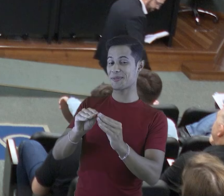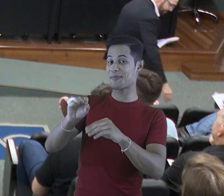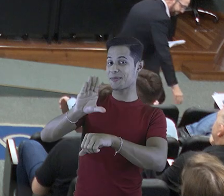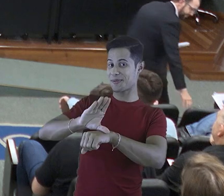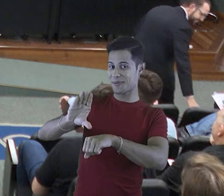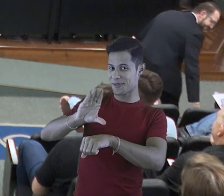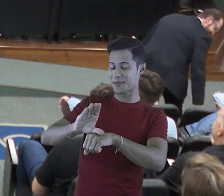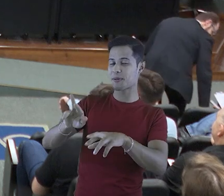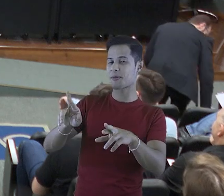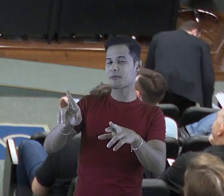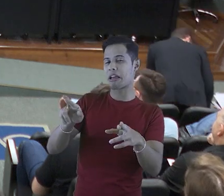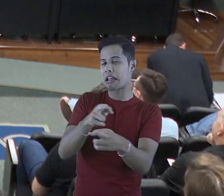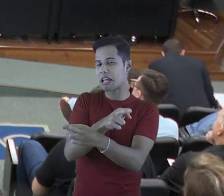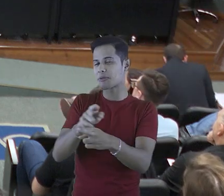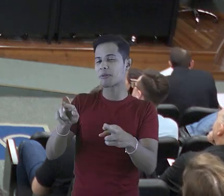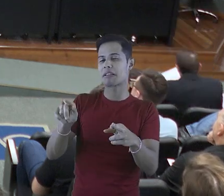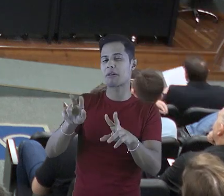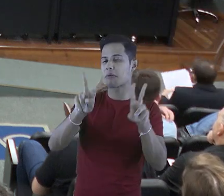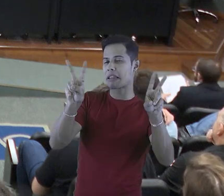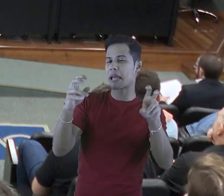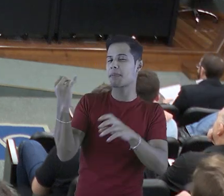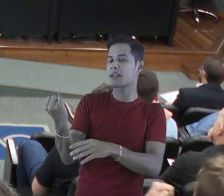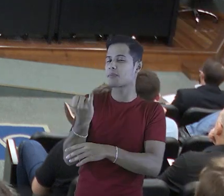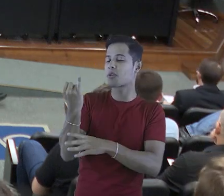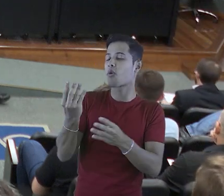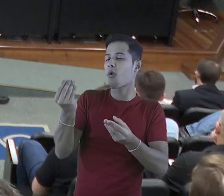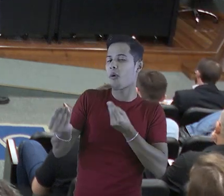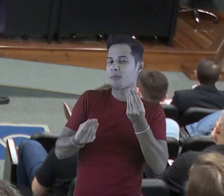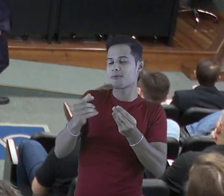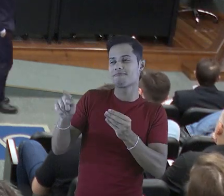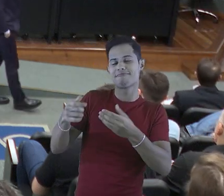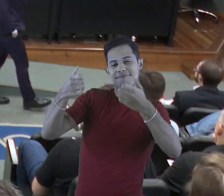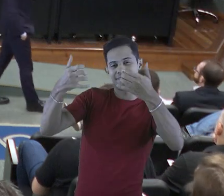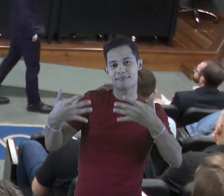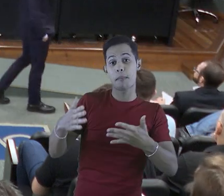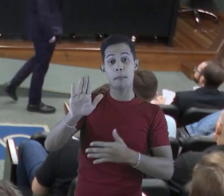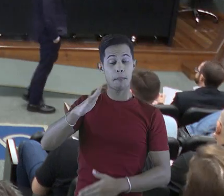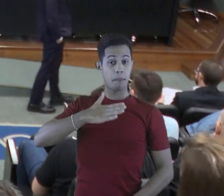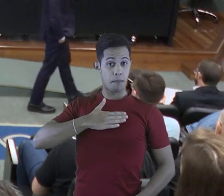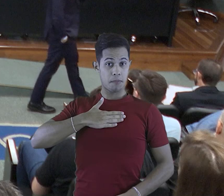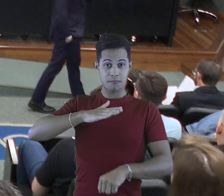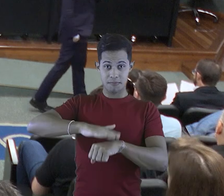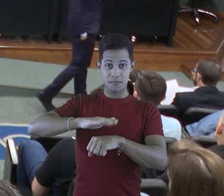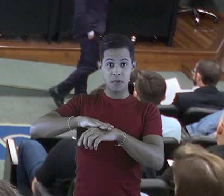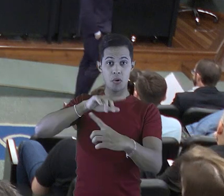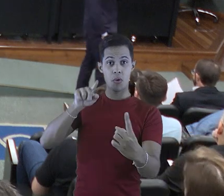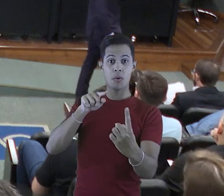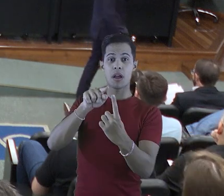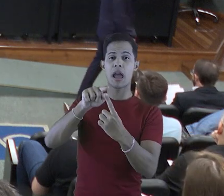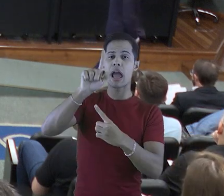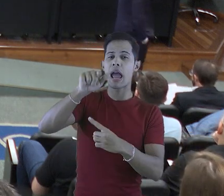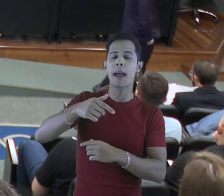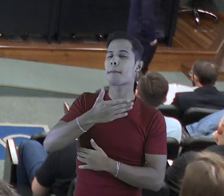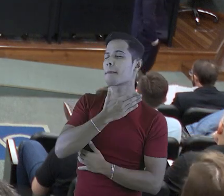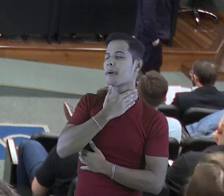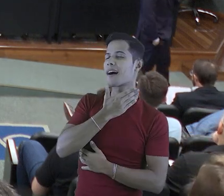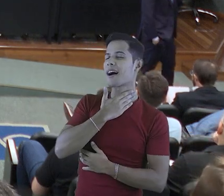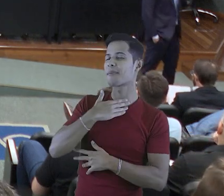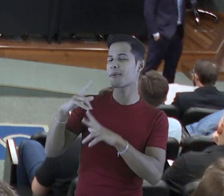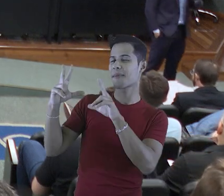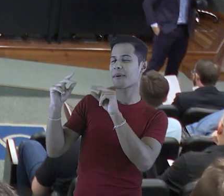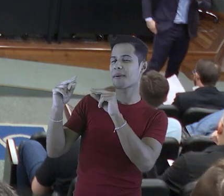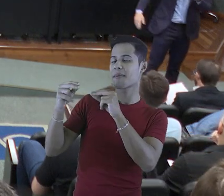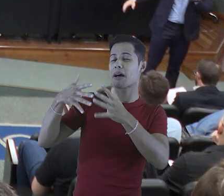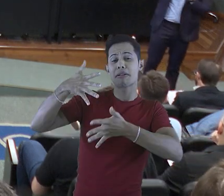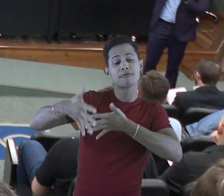em relação à importância dele, mas o meu objetivo aqui, na verdade, é bater um papo com vocês sobre as questões práticas de